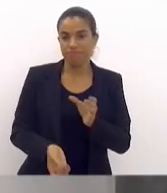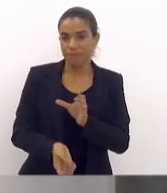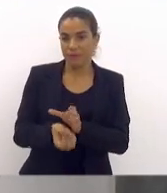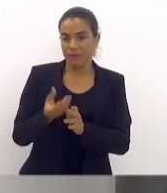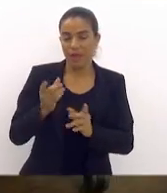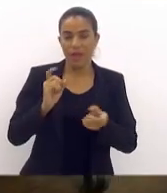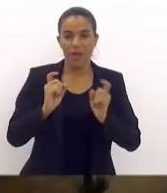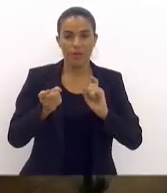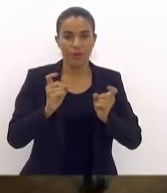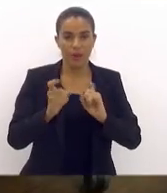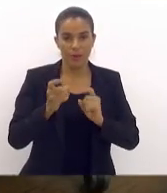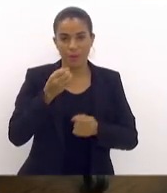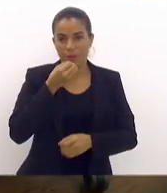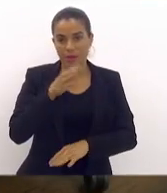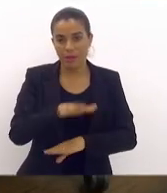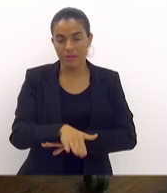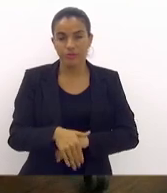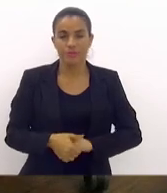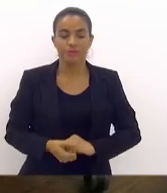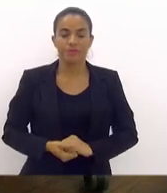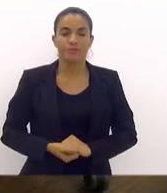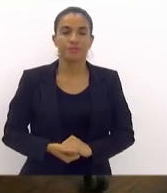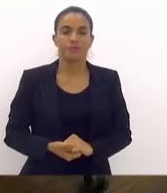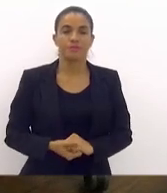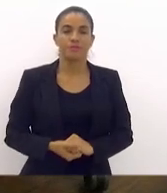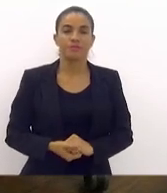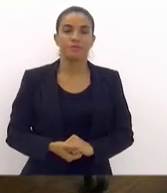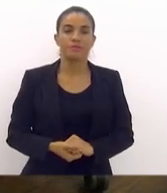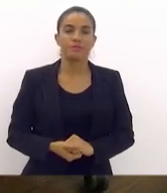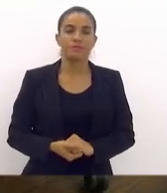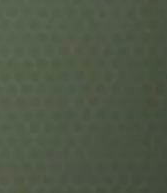reunião uma boa tarde boa